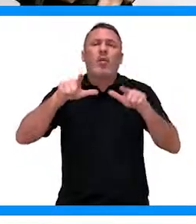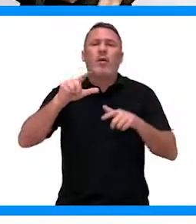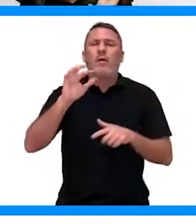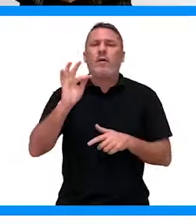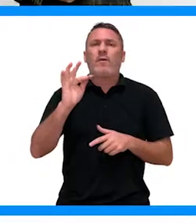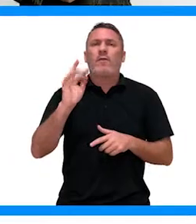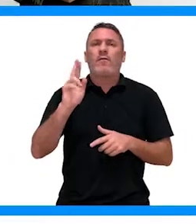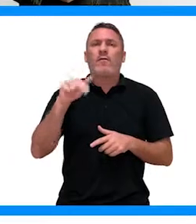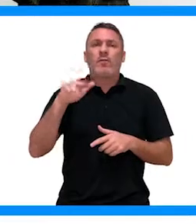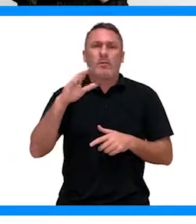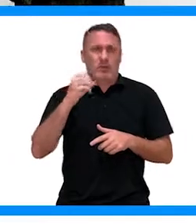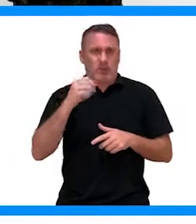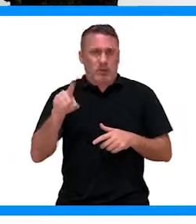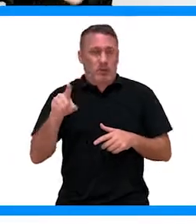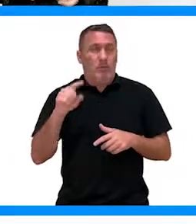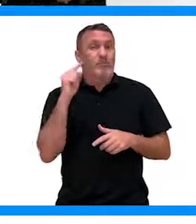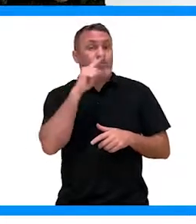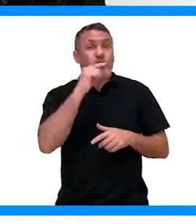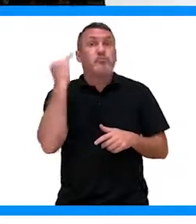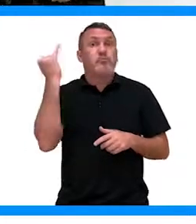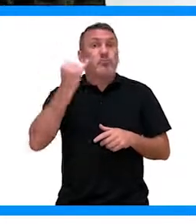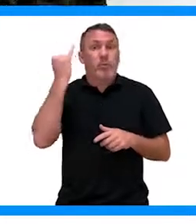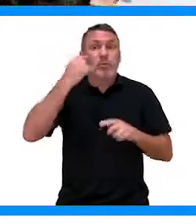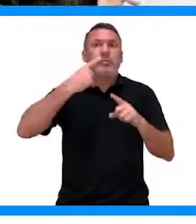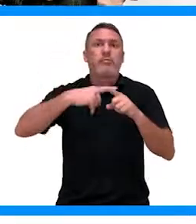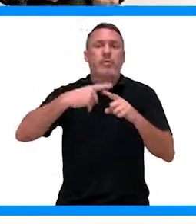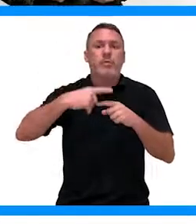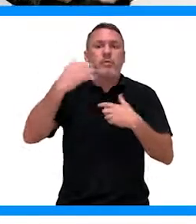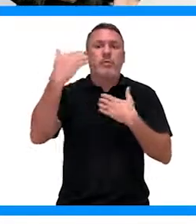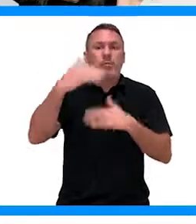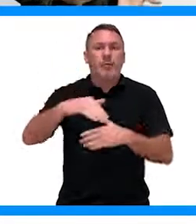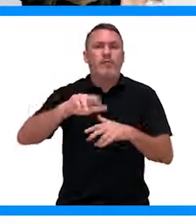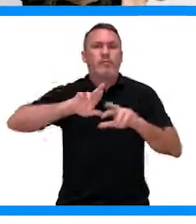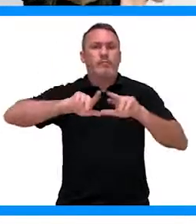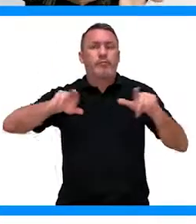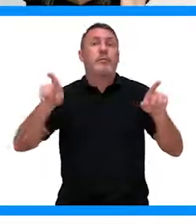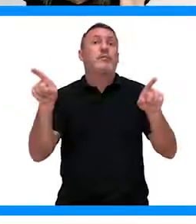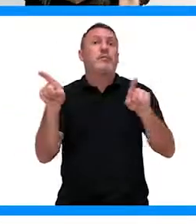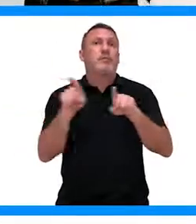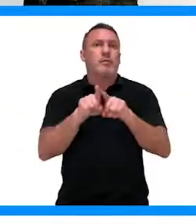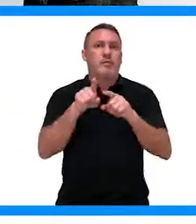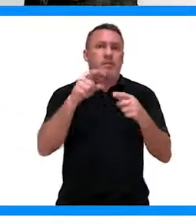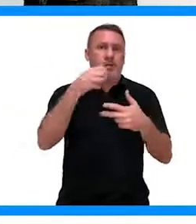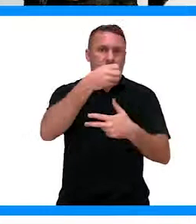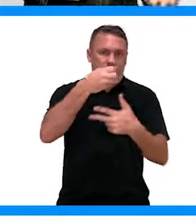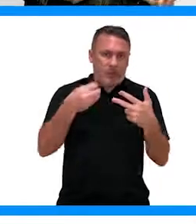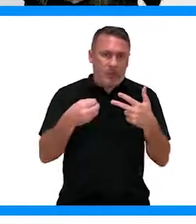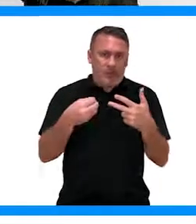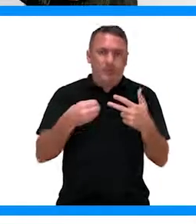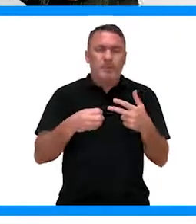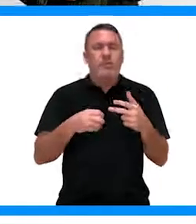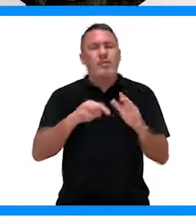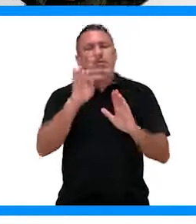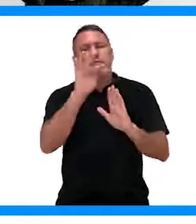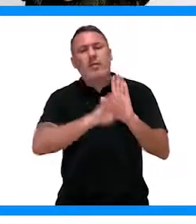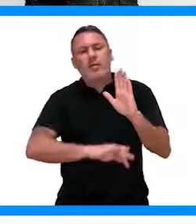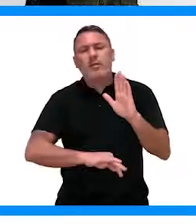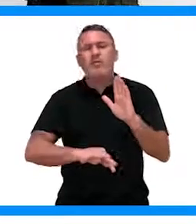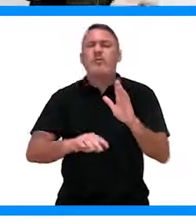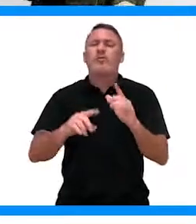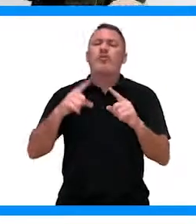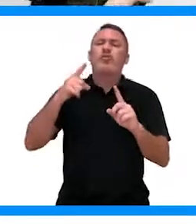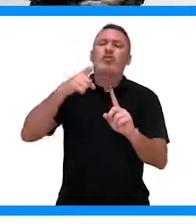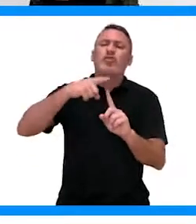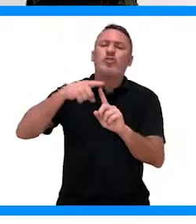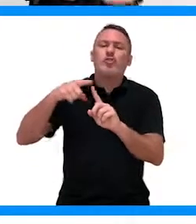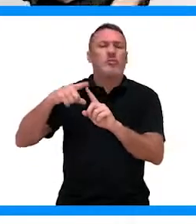linguagem. Esse é um tema muito importante porque cai em muitas provas, inclusive no Enem. Cada texto, cada gênero textual tem